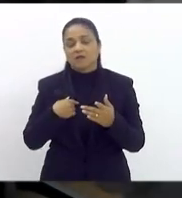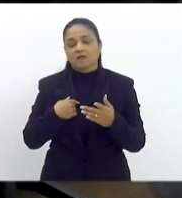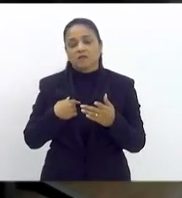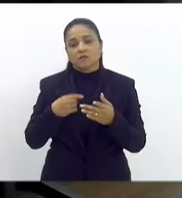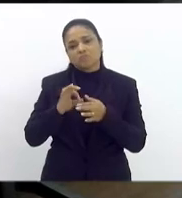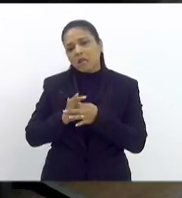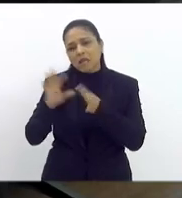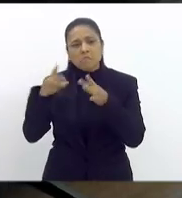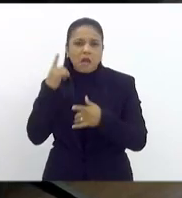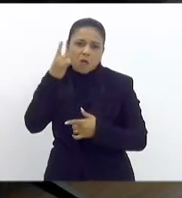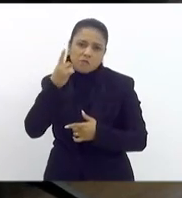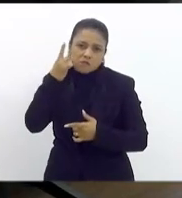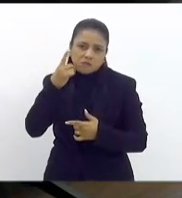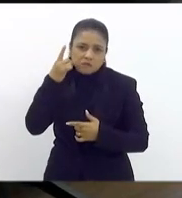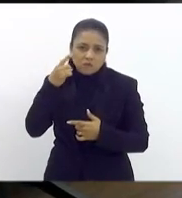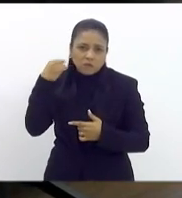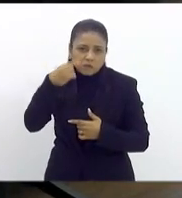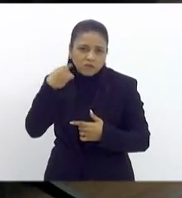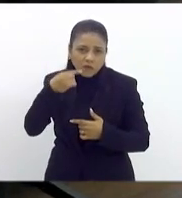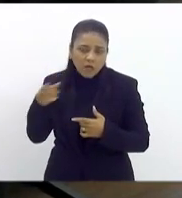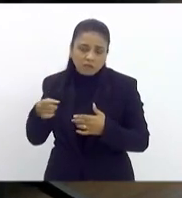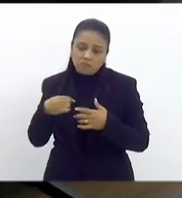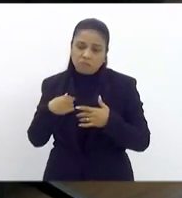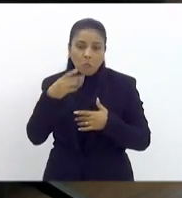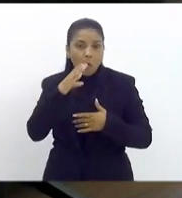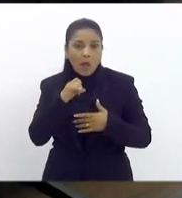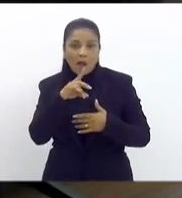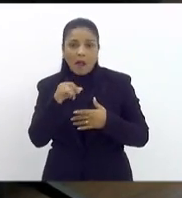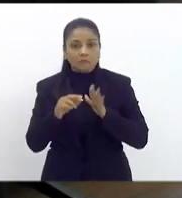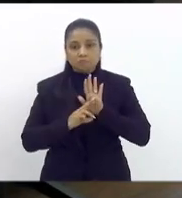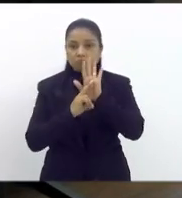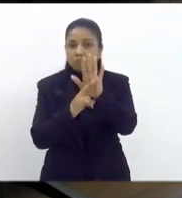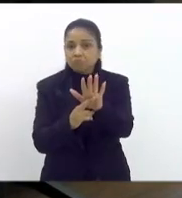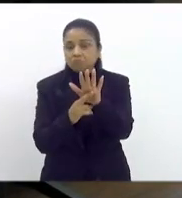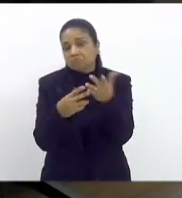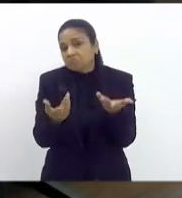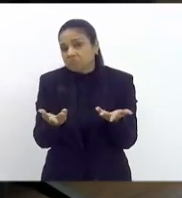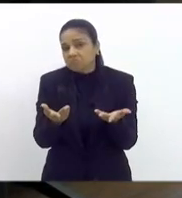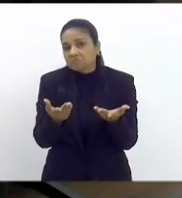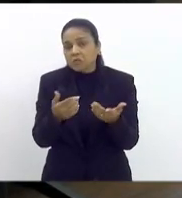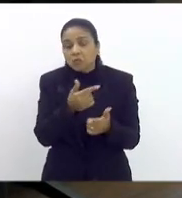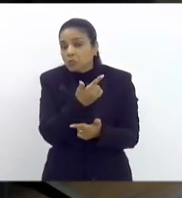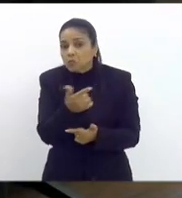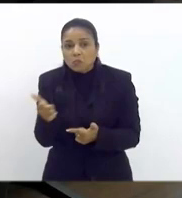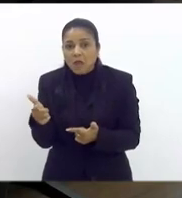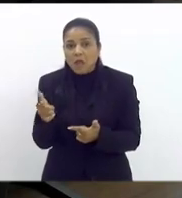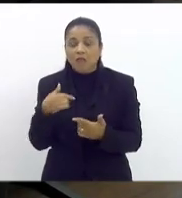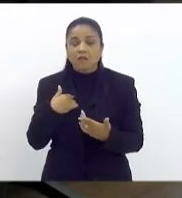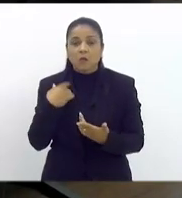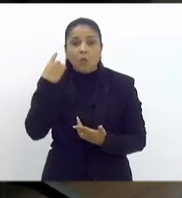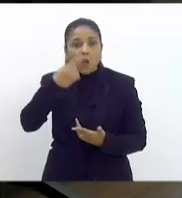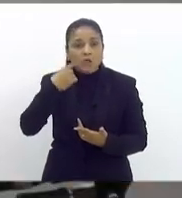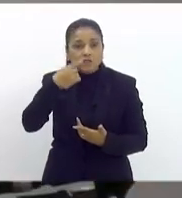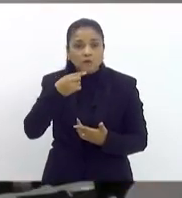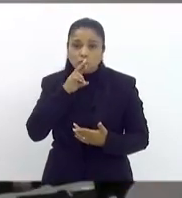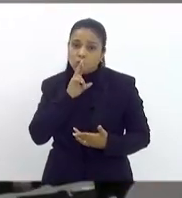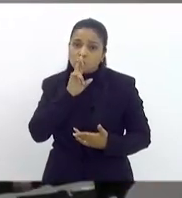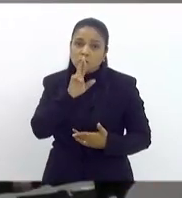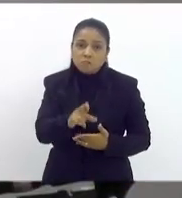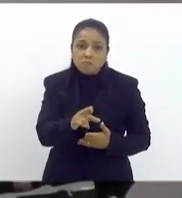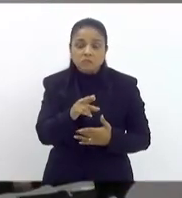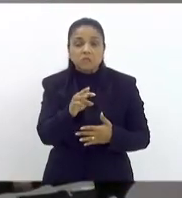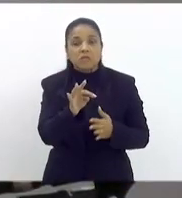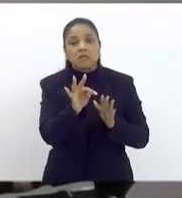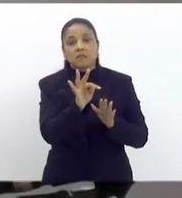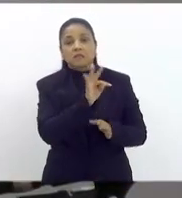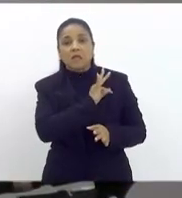advogado, então. O ECAD não mandou representante. E manda um advogado que não sabe responder nada tecnicamente